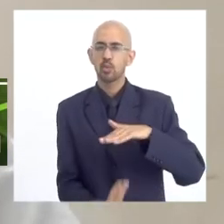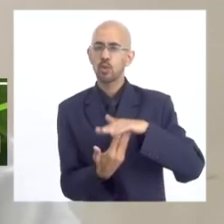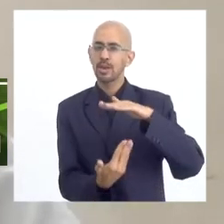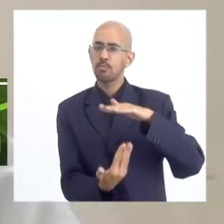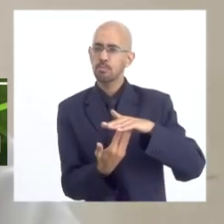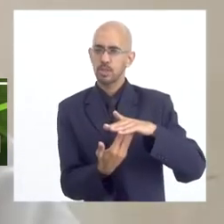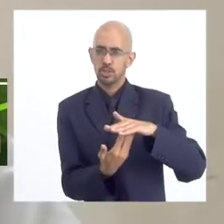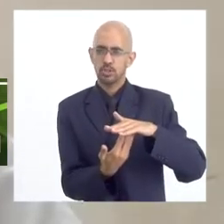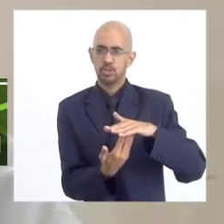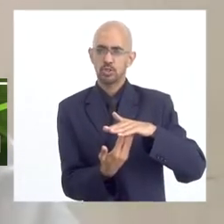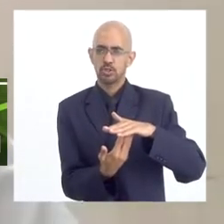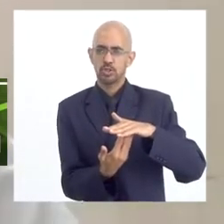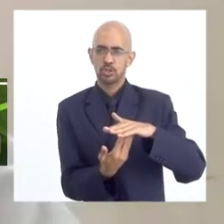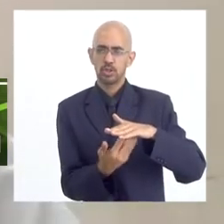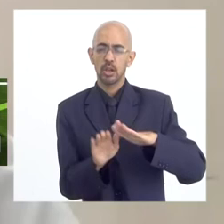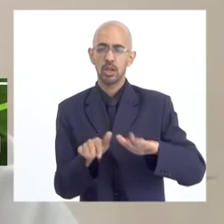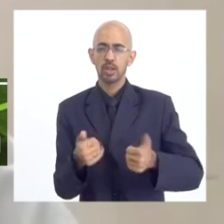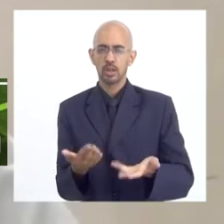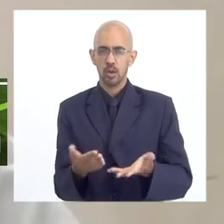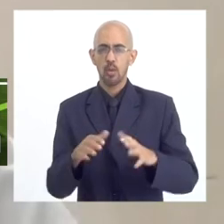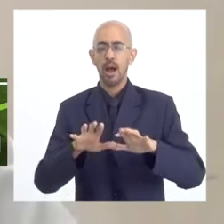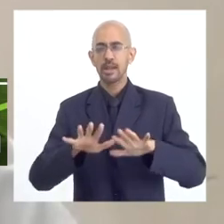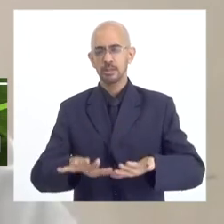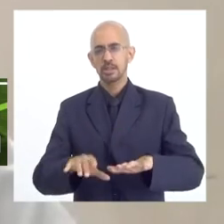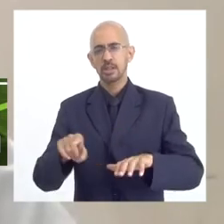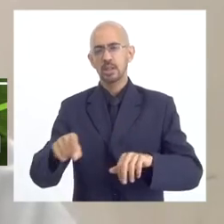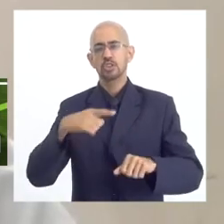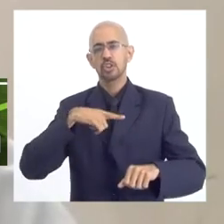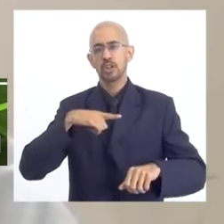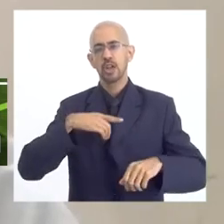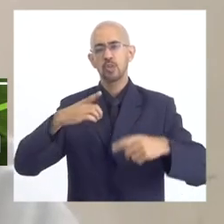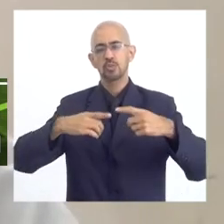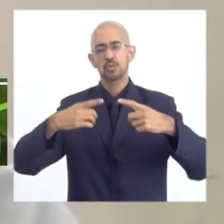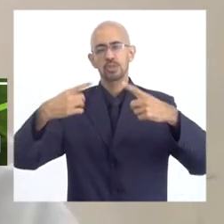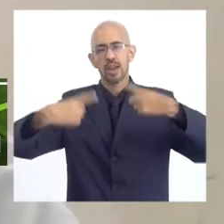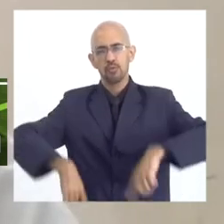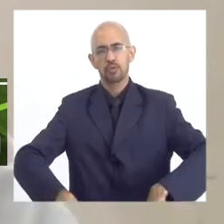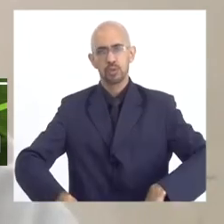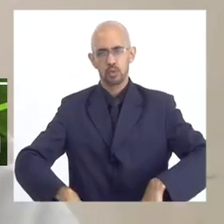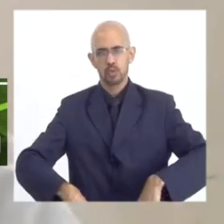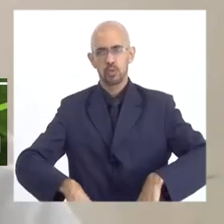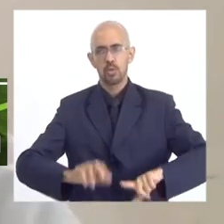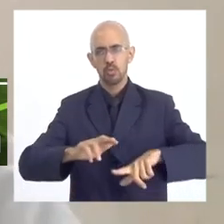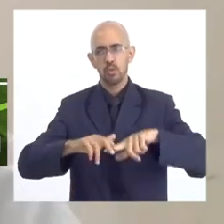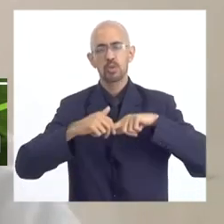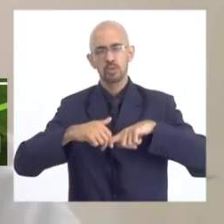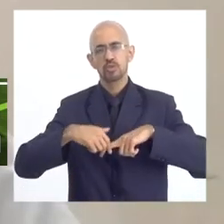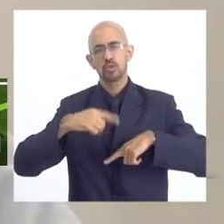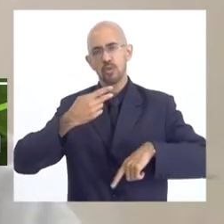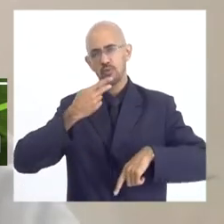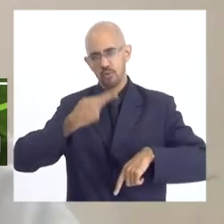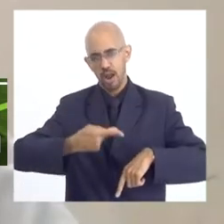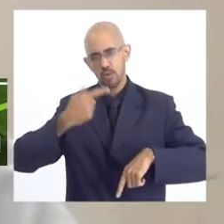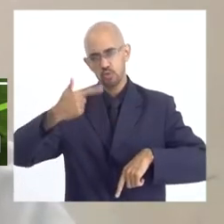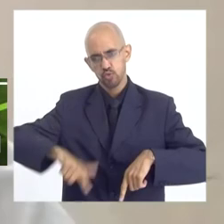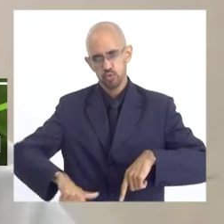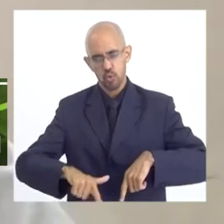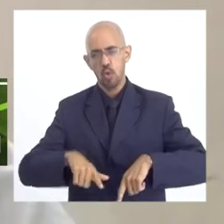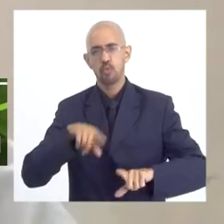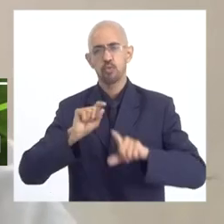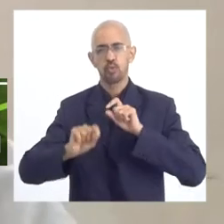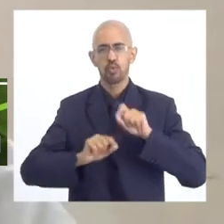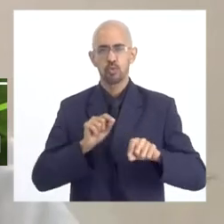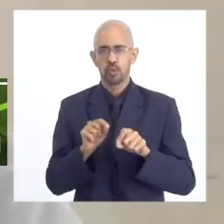Então, esse é um desafio que nós vamos ter que fazer. Por isso é que eu venho repetido às vezes, dizendo